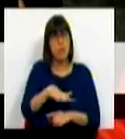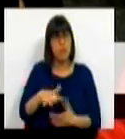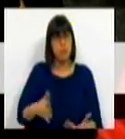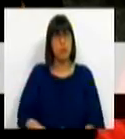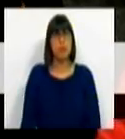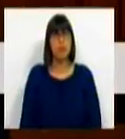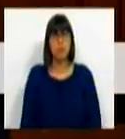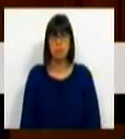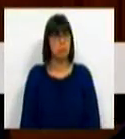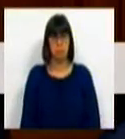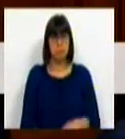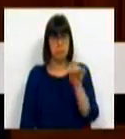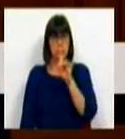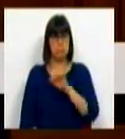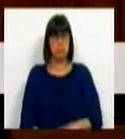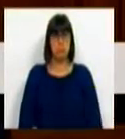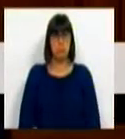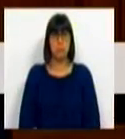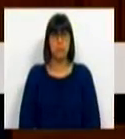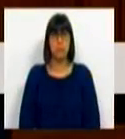situações? Não.